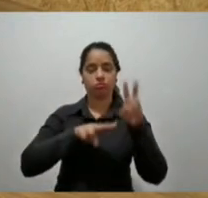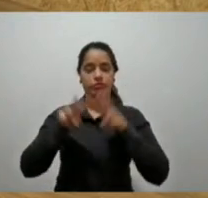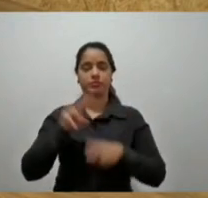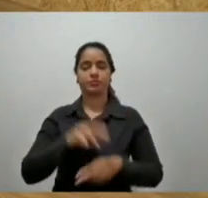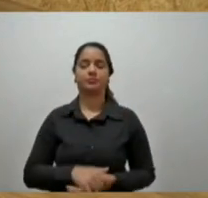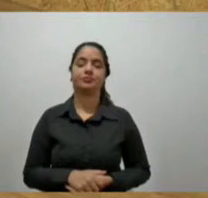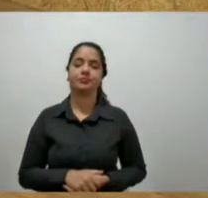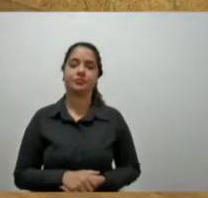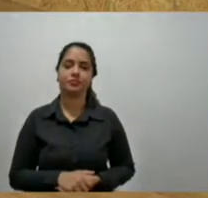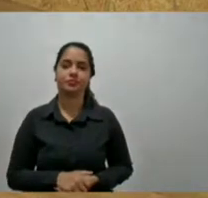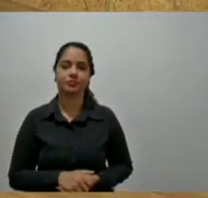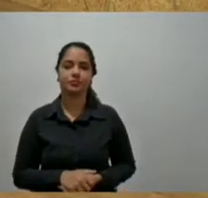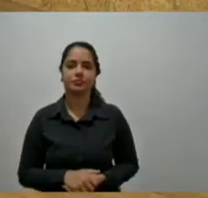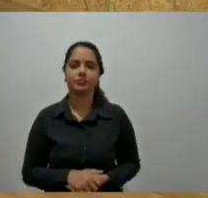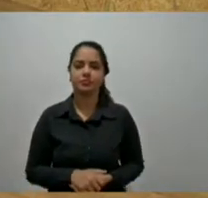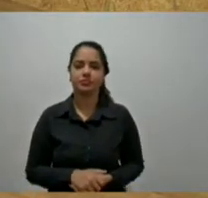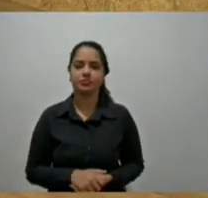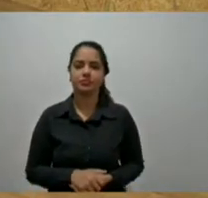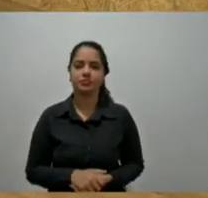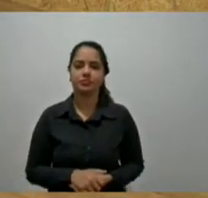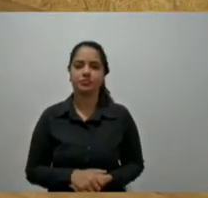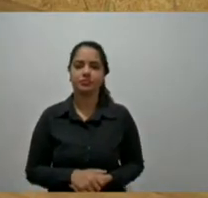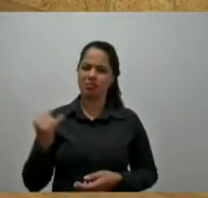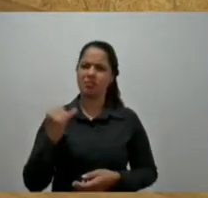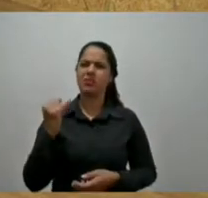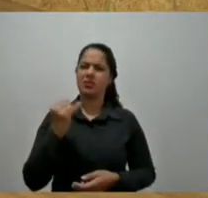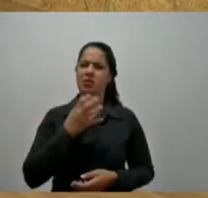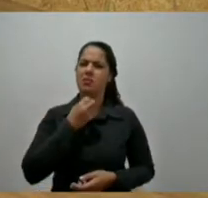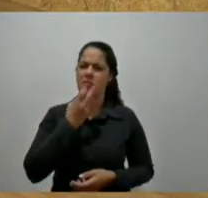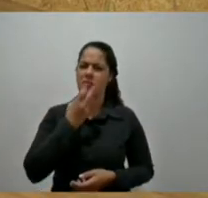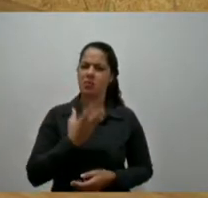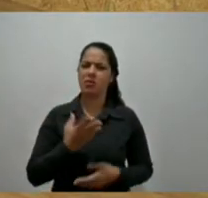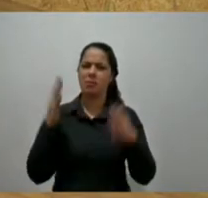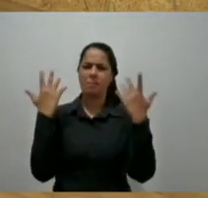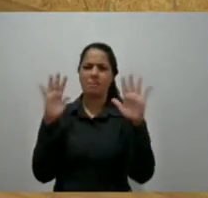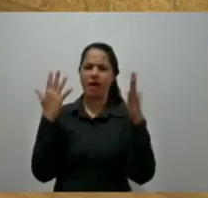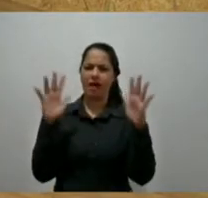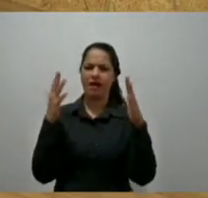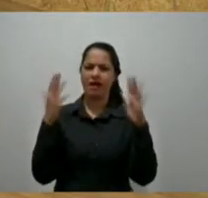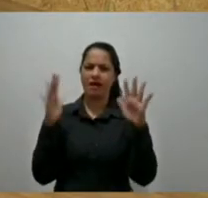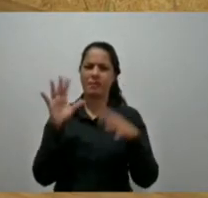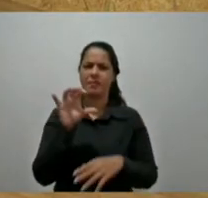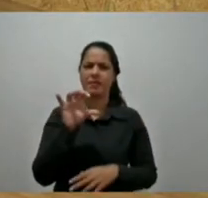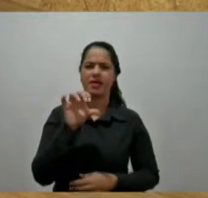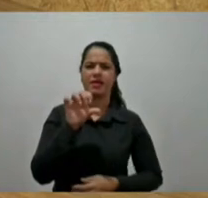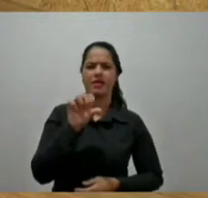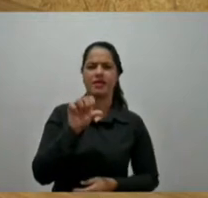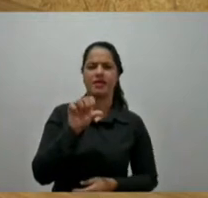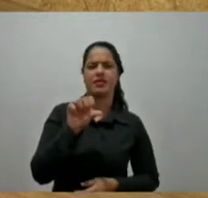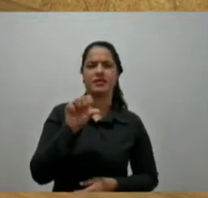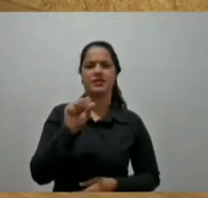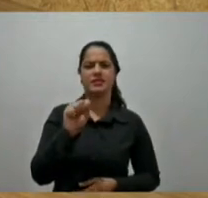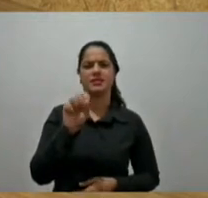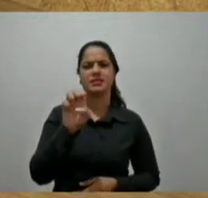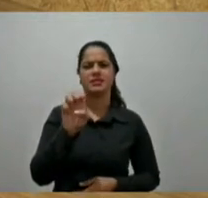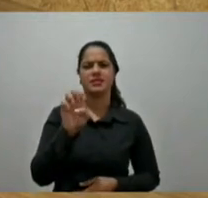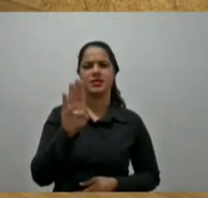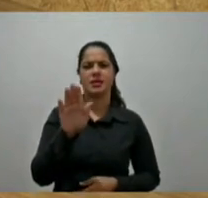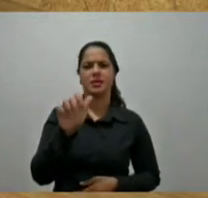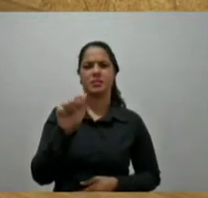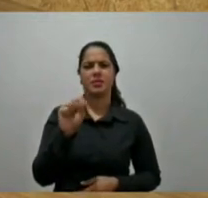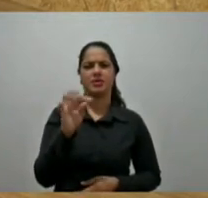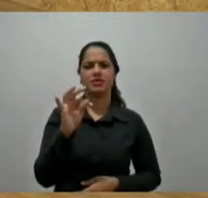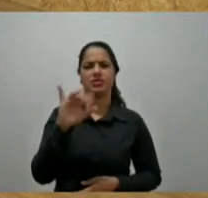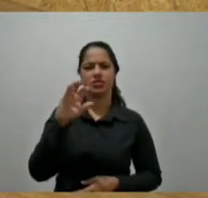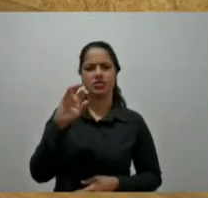nessa trinca. Marcelo Zenkner, parabéns, Sebastião Salgado, pelo trabalho inspirador. O que une as três letras do ESG é